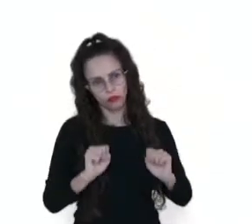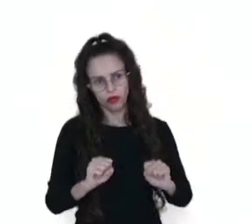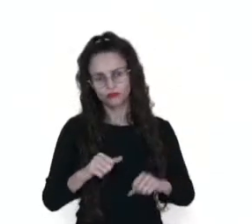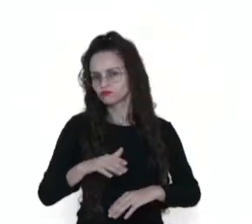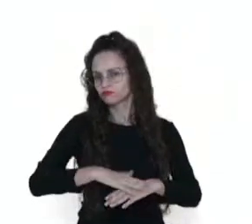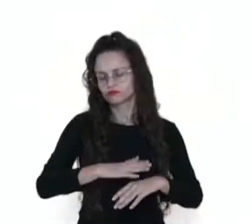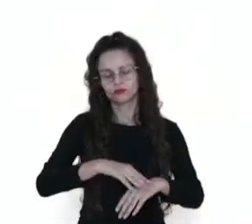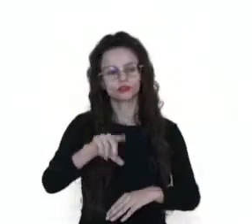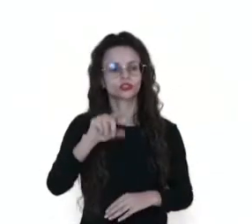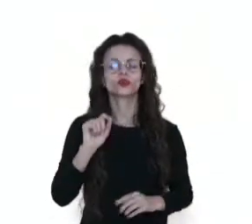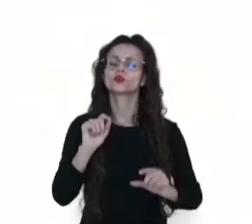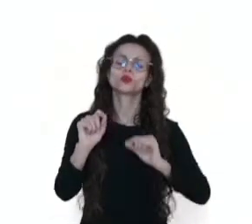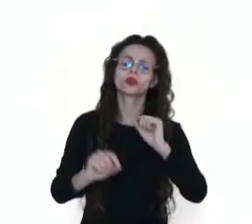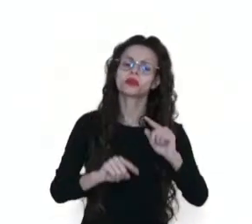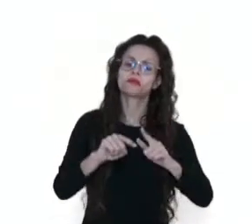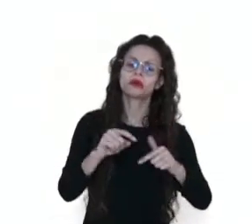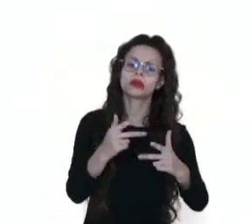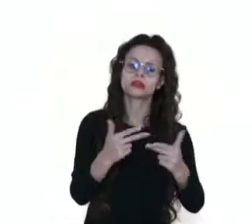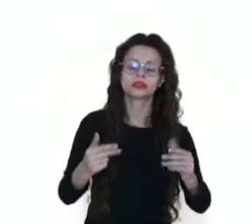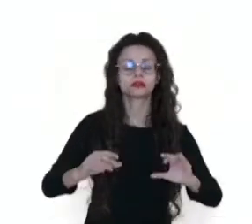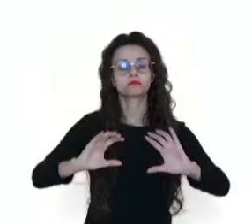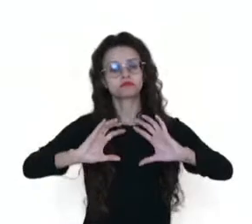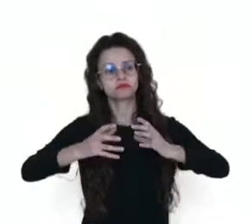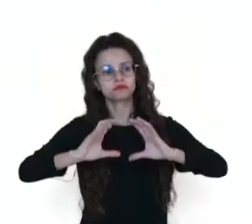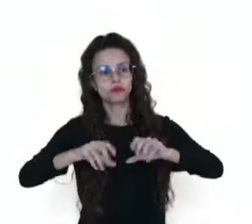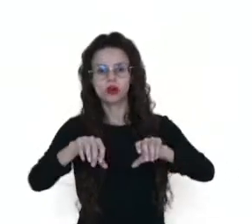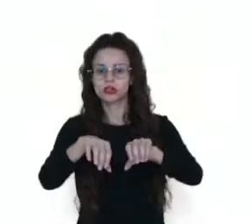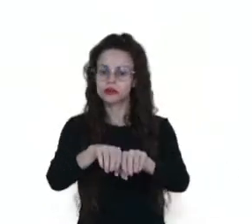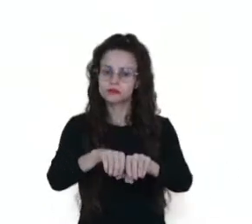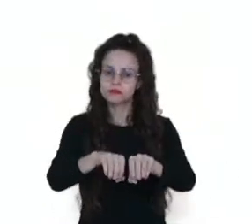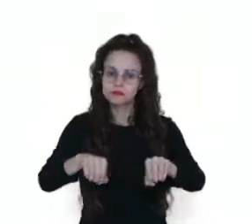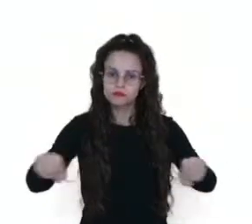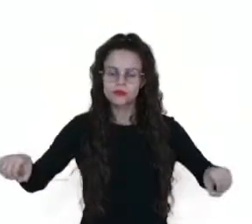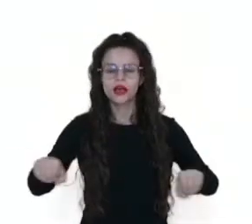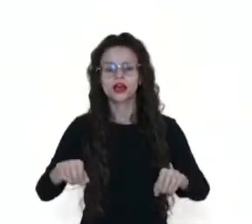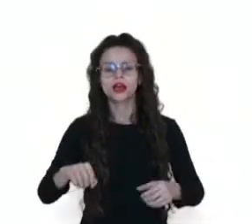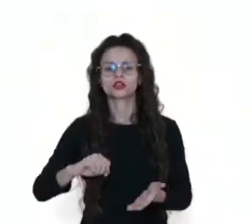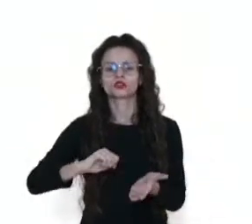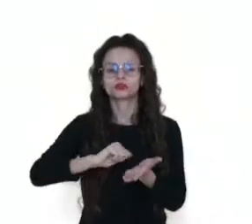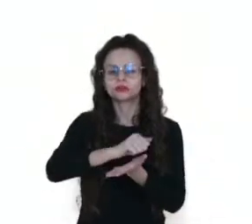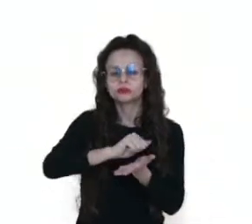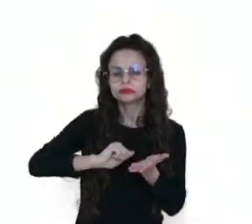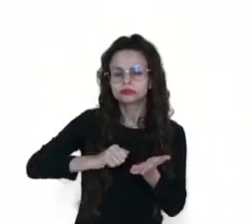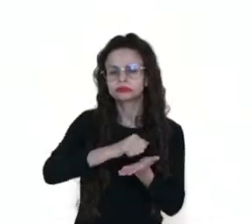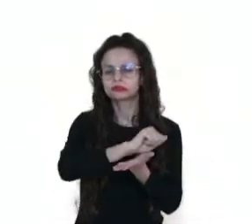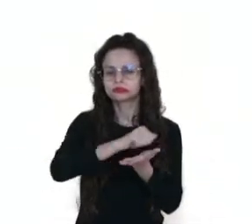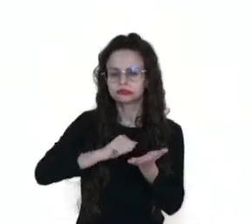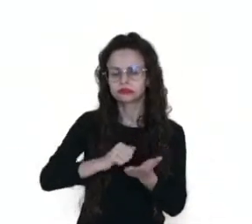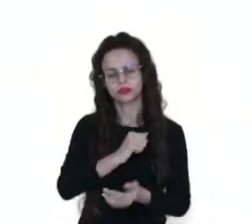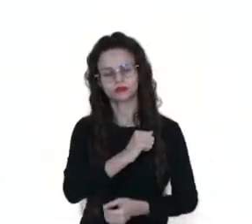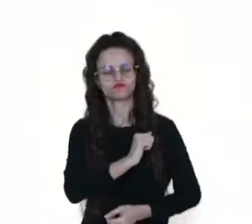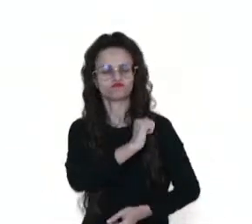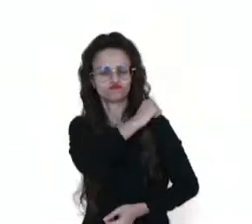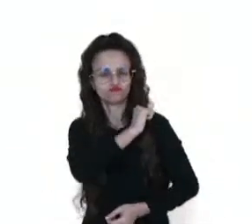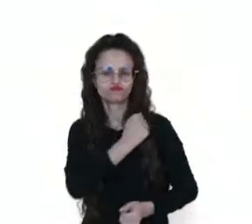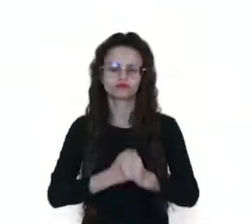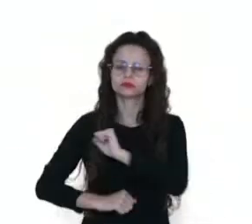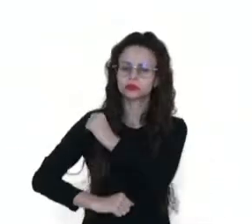Quais seriam esses acessórios? Bolas, bambus, massageadores. Ou pode ser